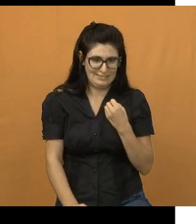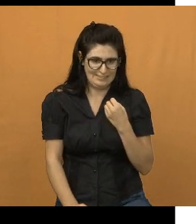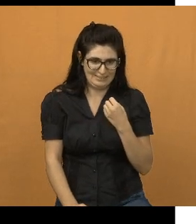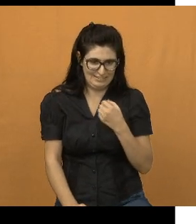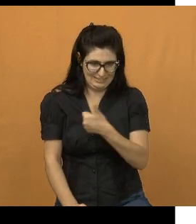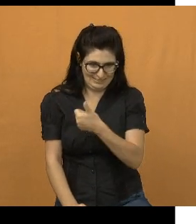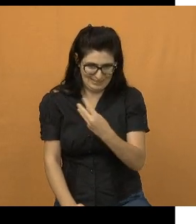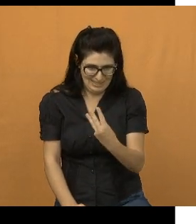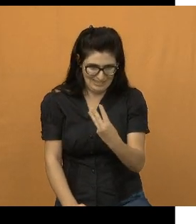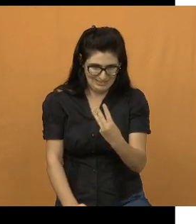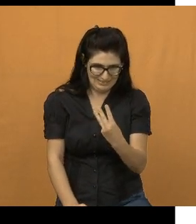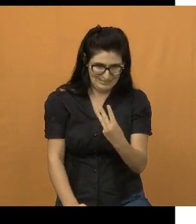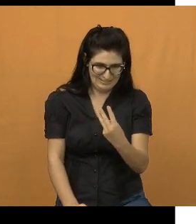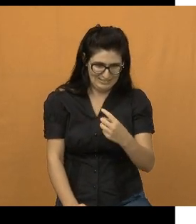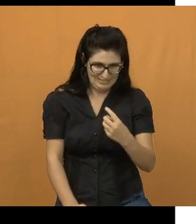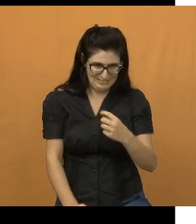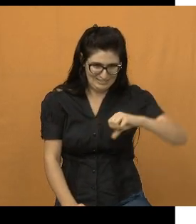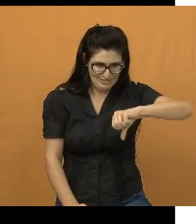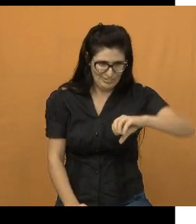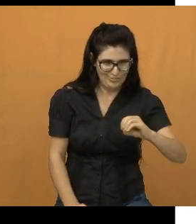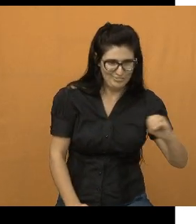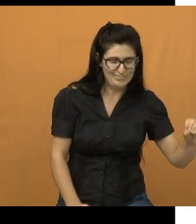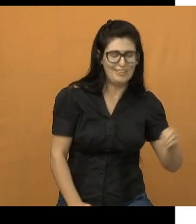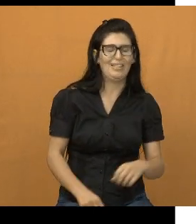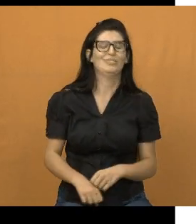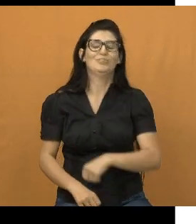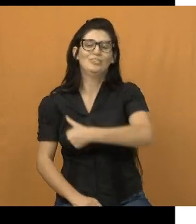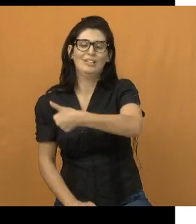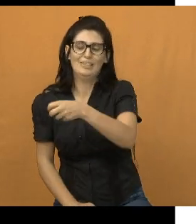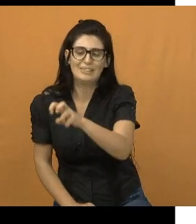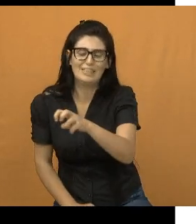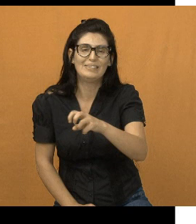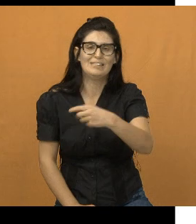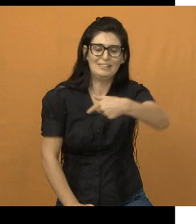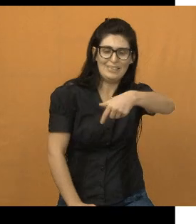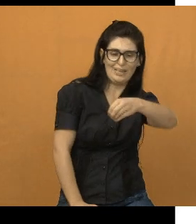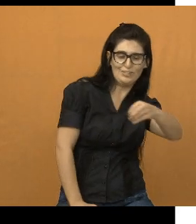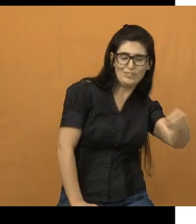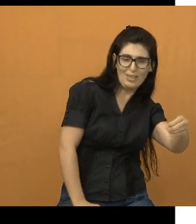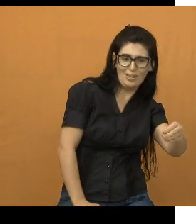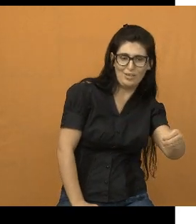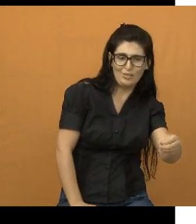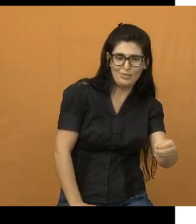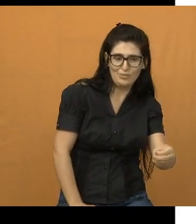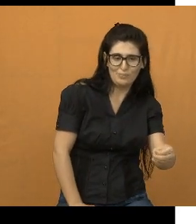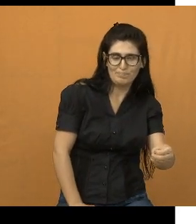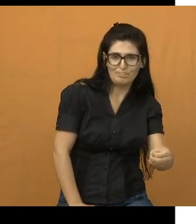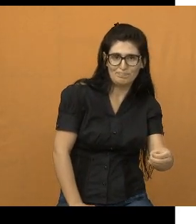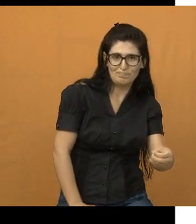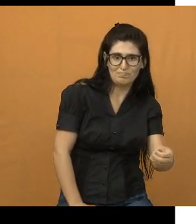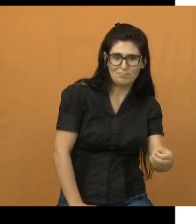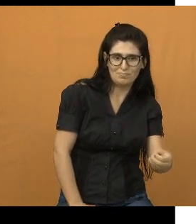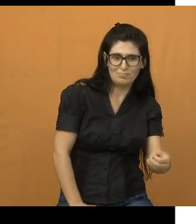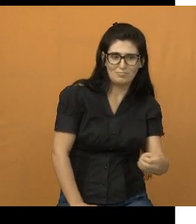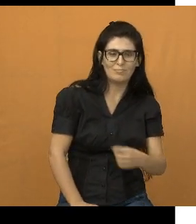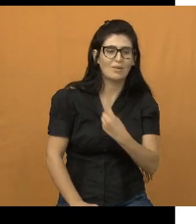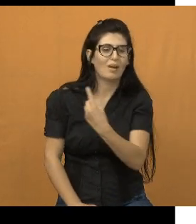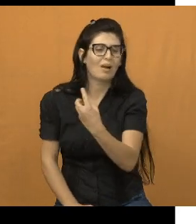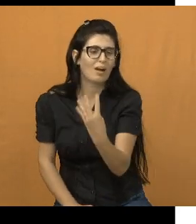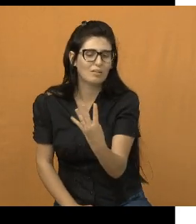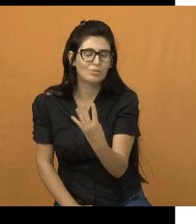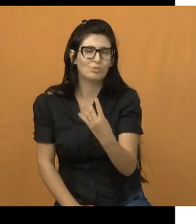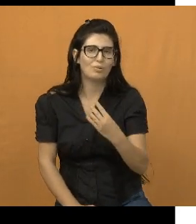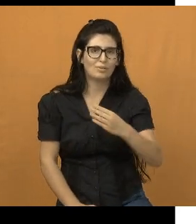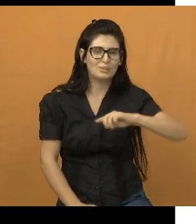atenção bloco de média e alta complexidade, 15.700, e nós consumimos aí